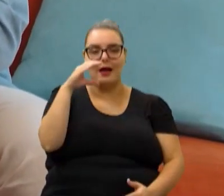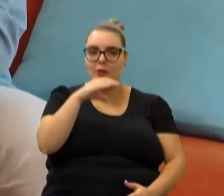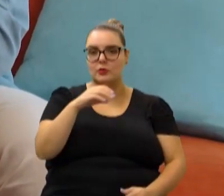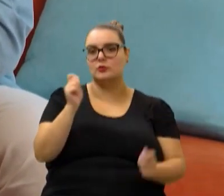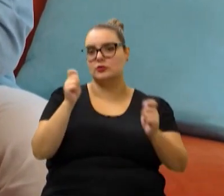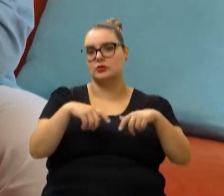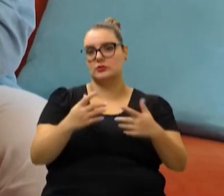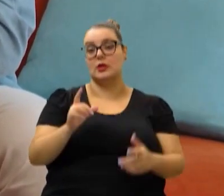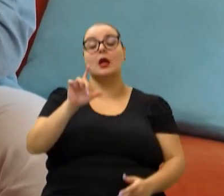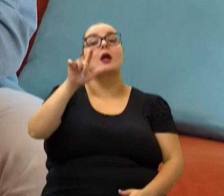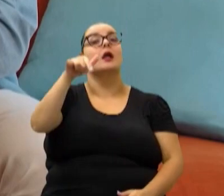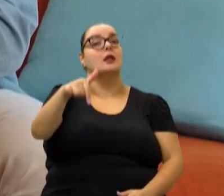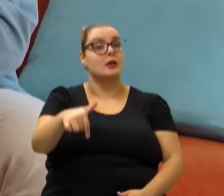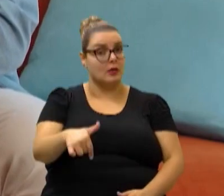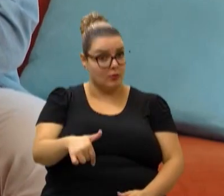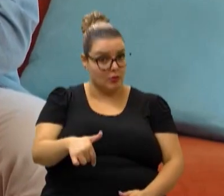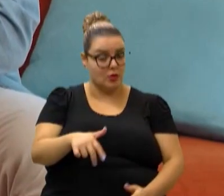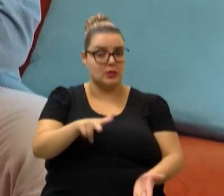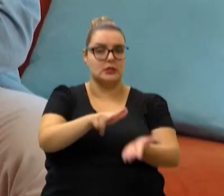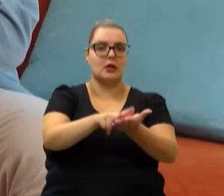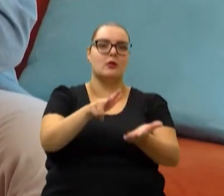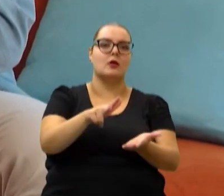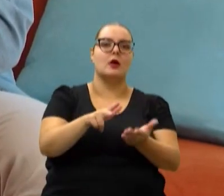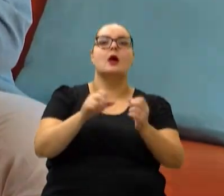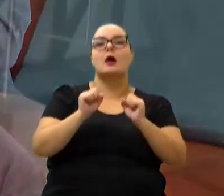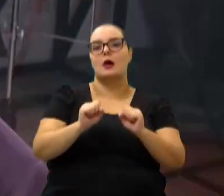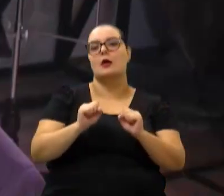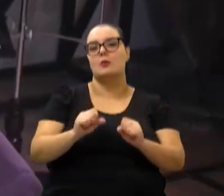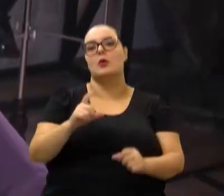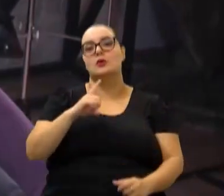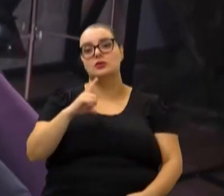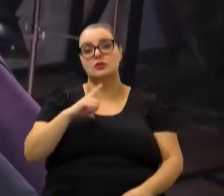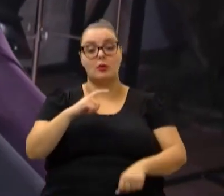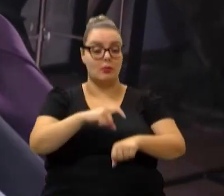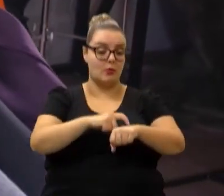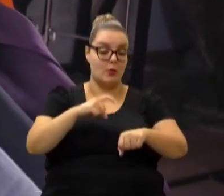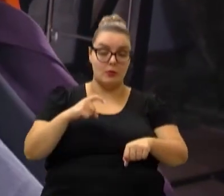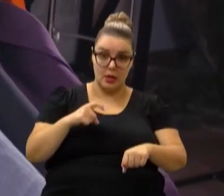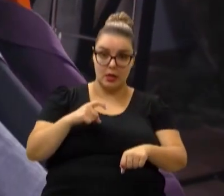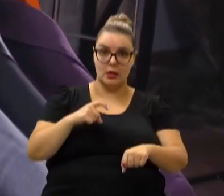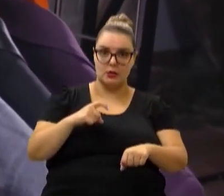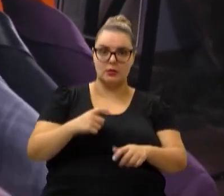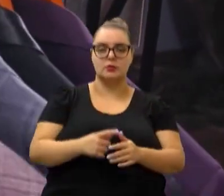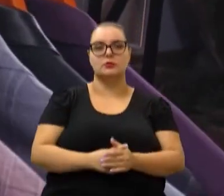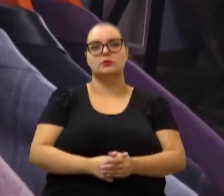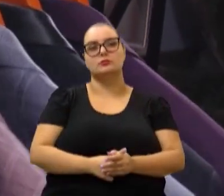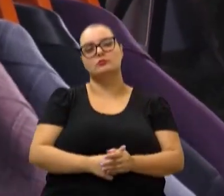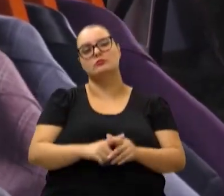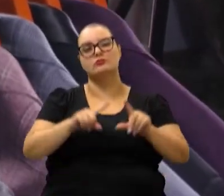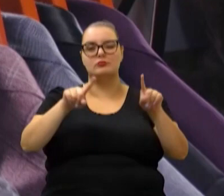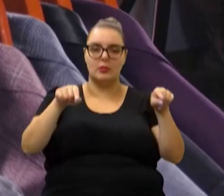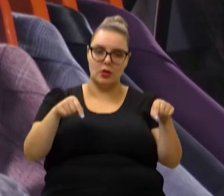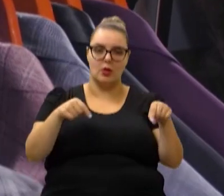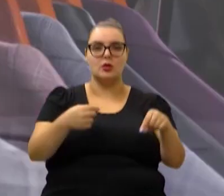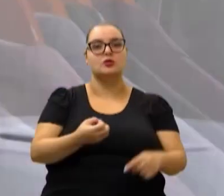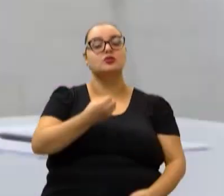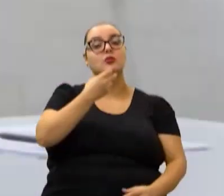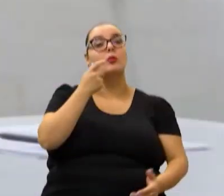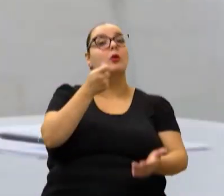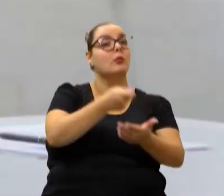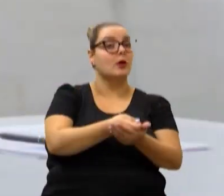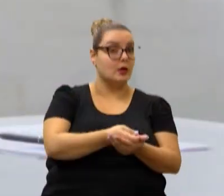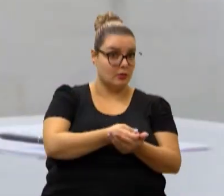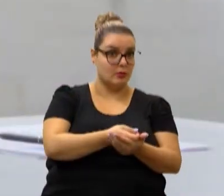velocidade possível. E depois que isso seja regularizado, você tem que ter um período aí de, entre aspas,